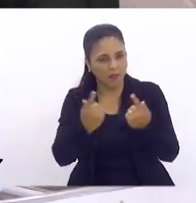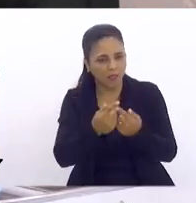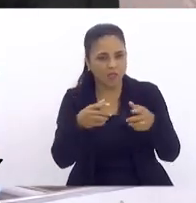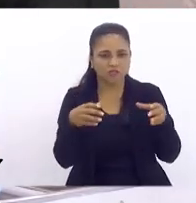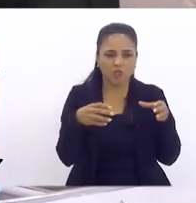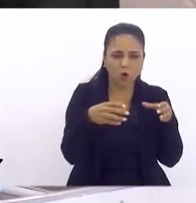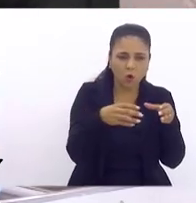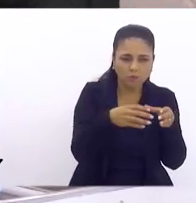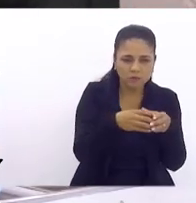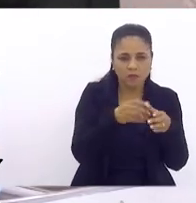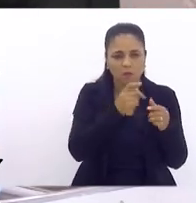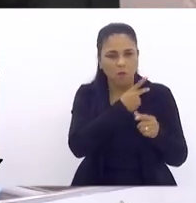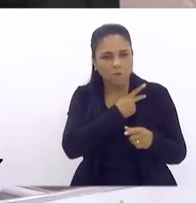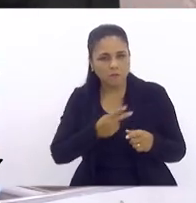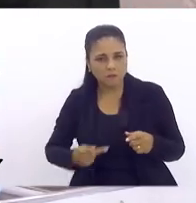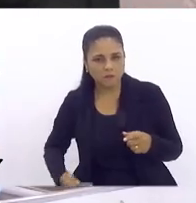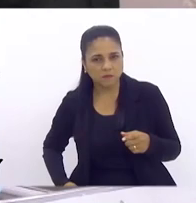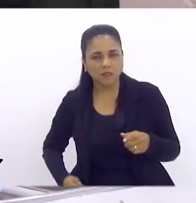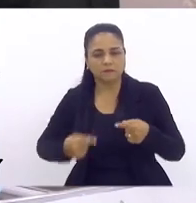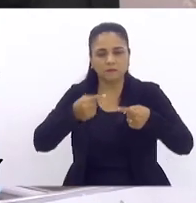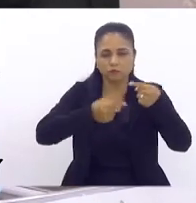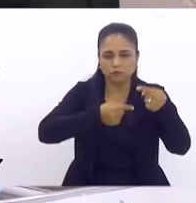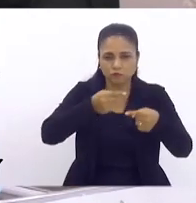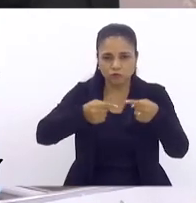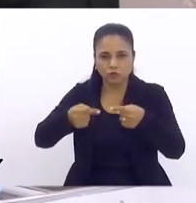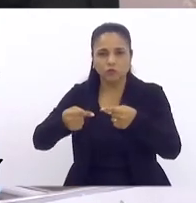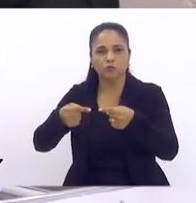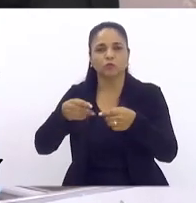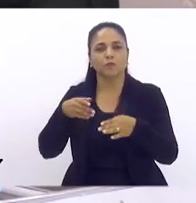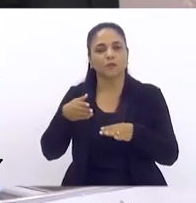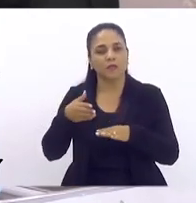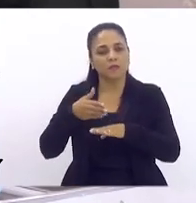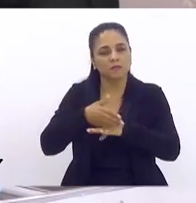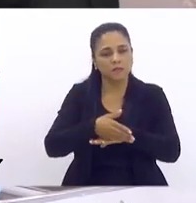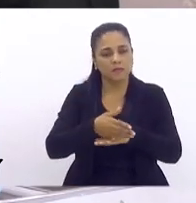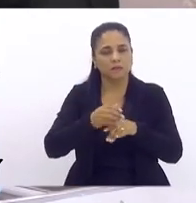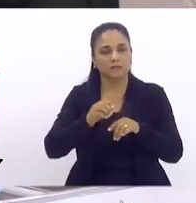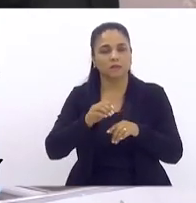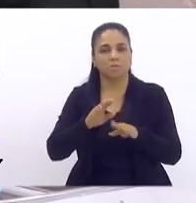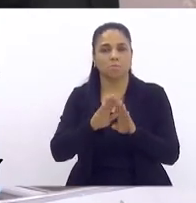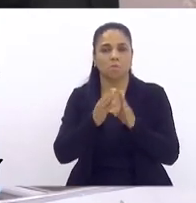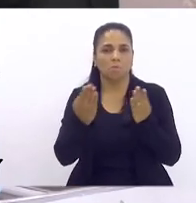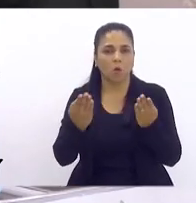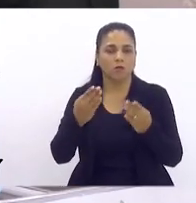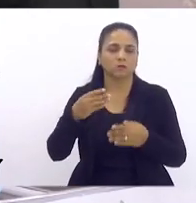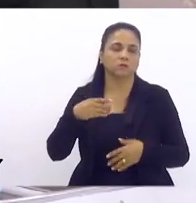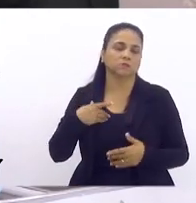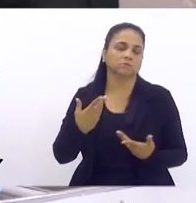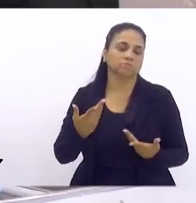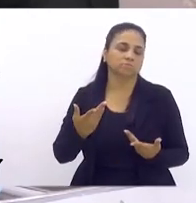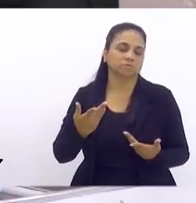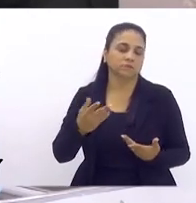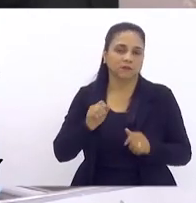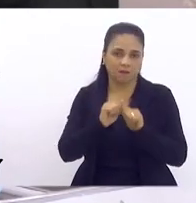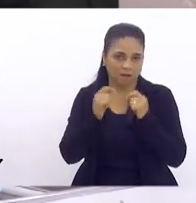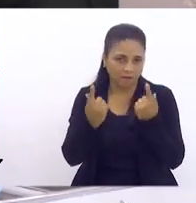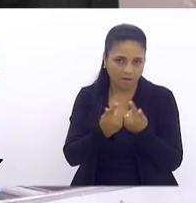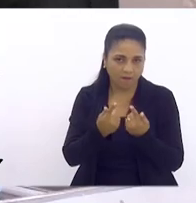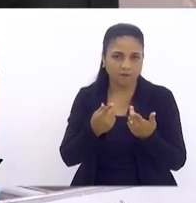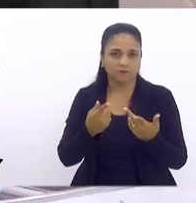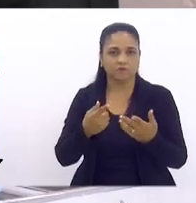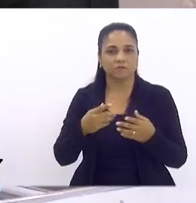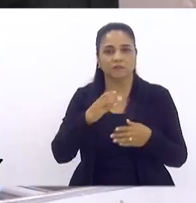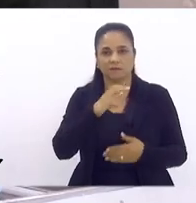vai estar no acesso a portaria da Leste vai estar aqui na CPI porque no final das contas né